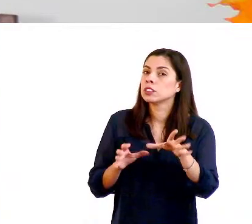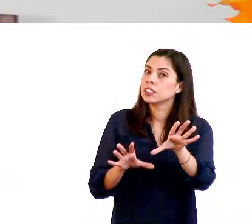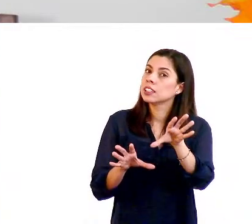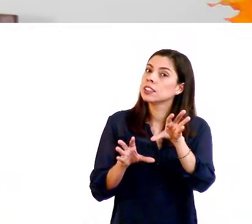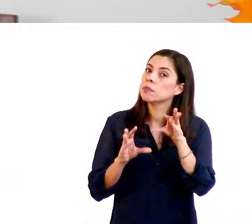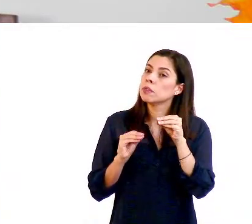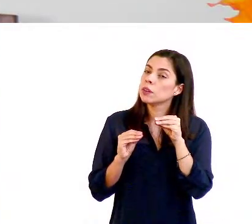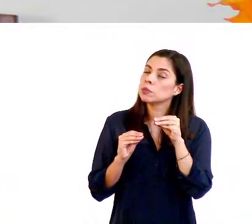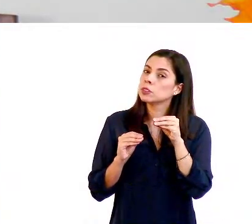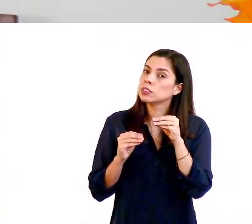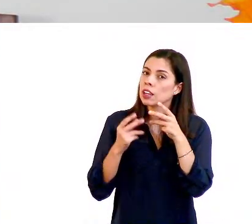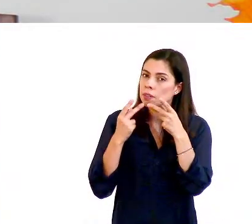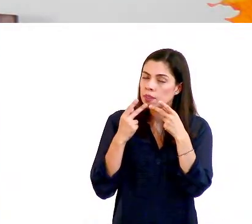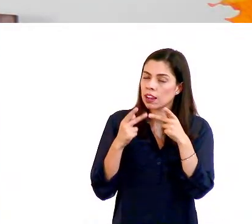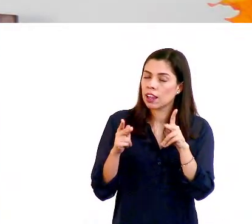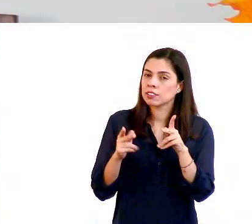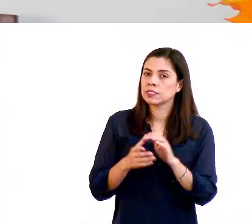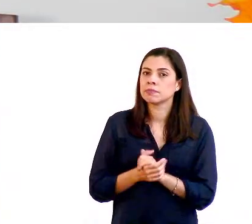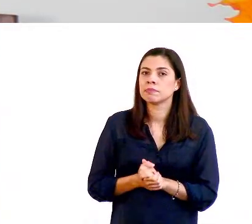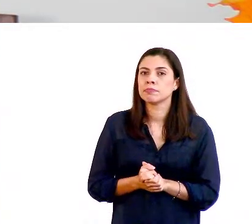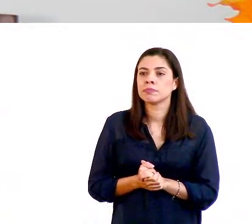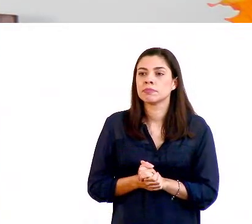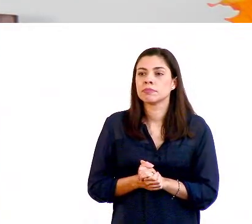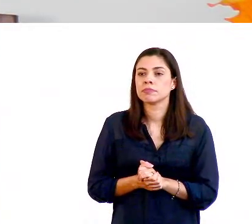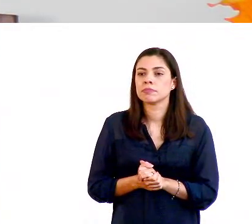verdade, o evangelho da nossa salvação, né?